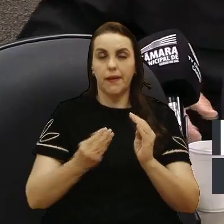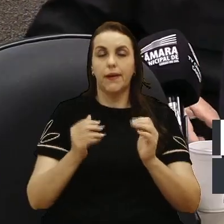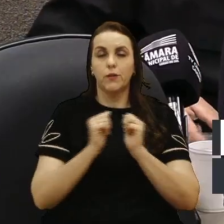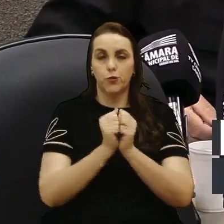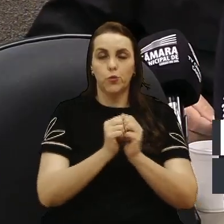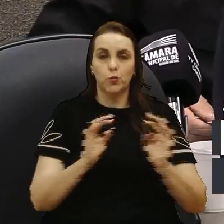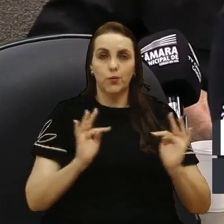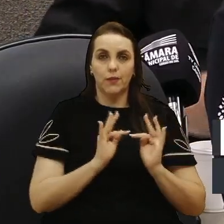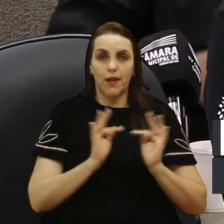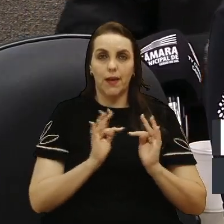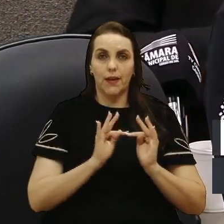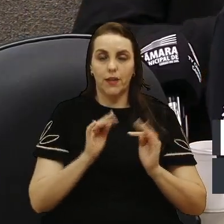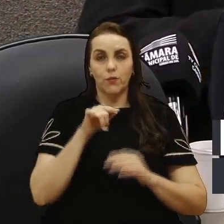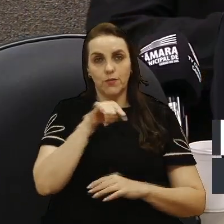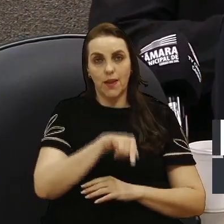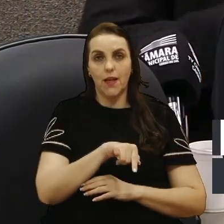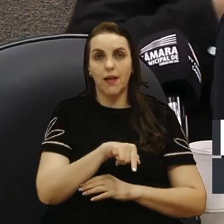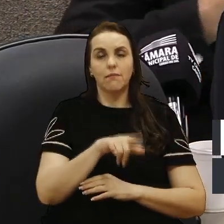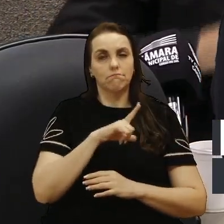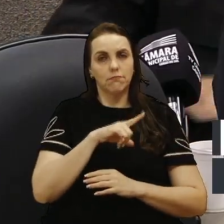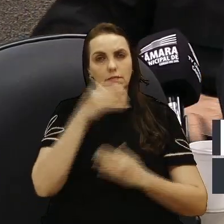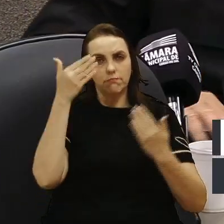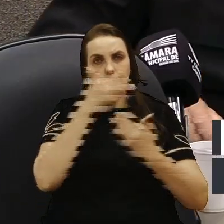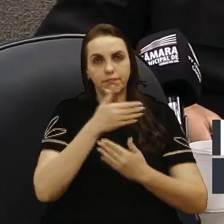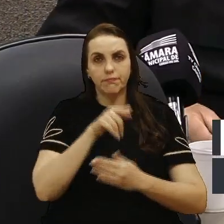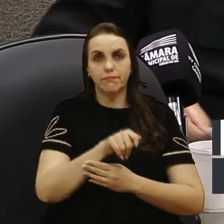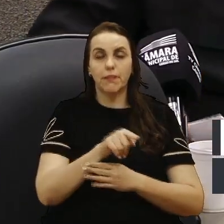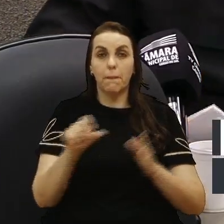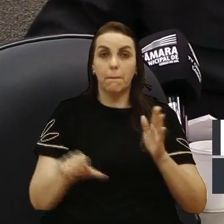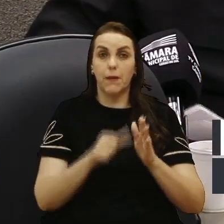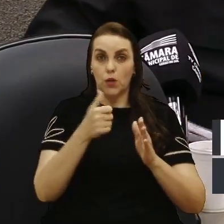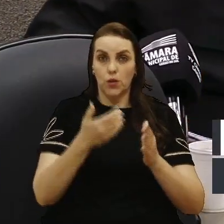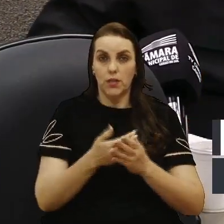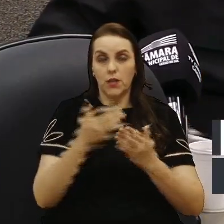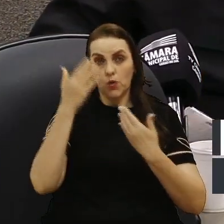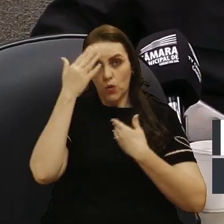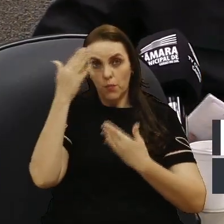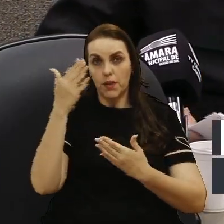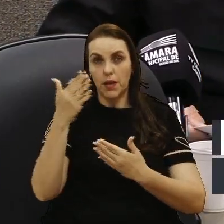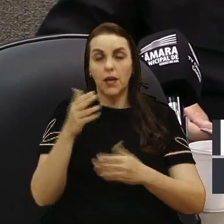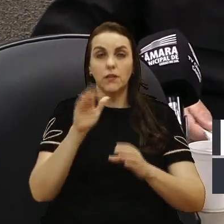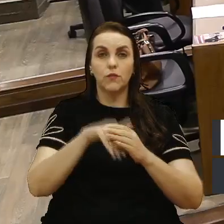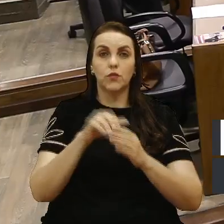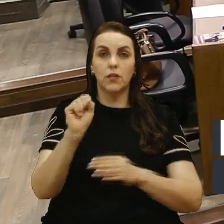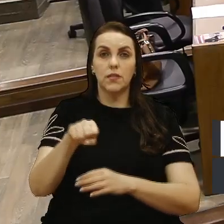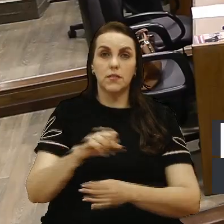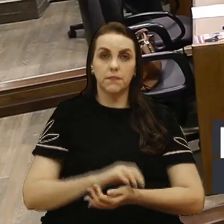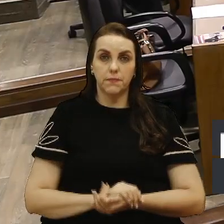do SAMAI, trouxe em evidência essa melhoria. Muito obrigado, estarei votando favorável. Obrigado, vereador Fiuza.